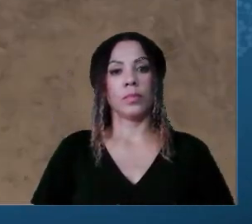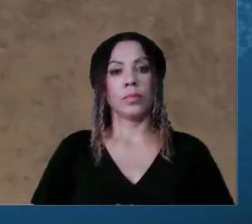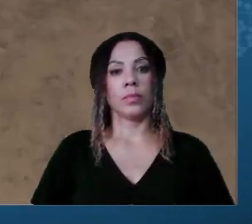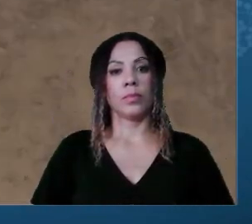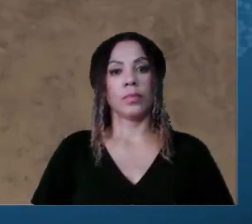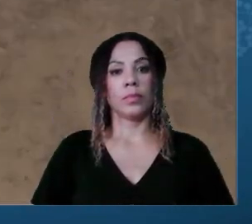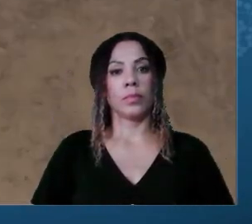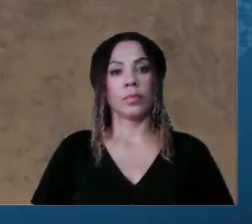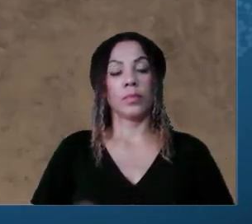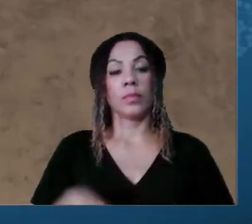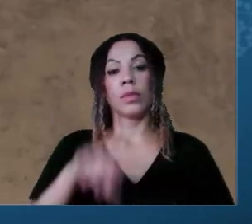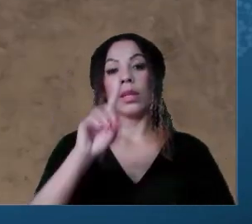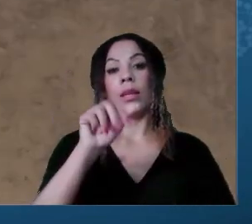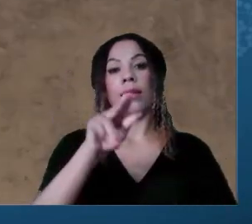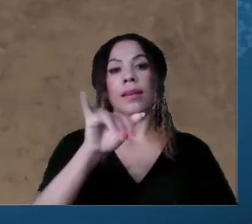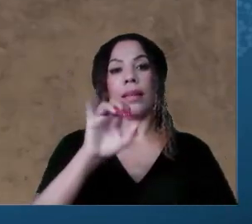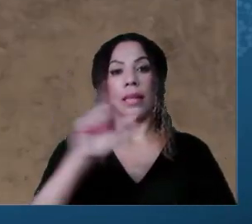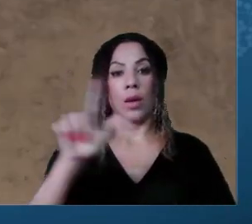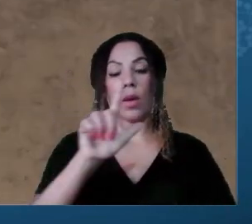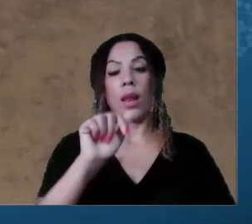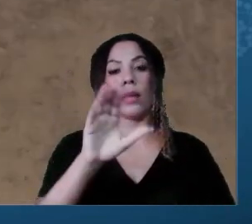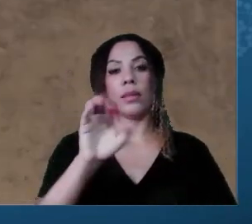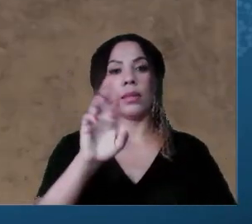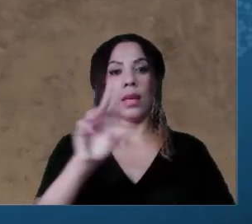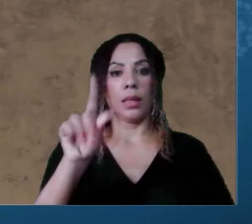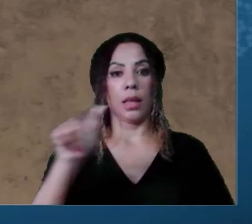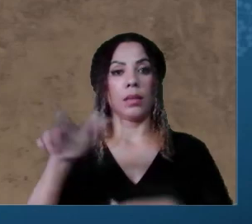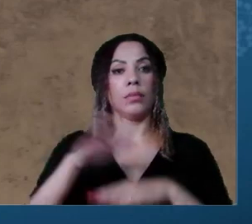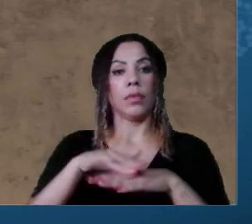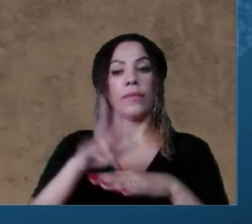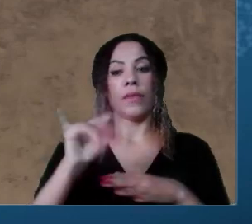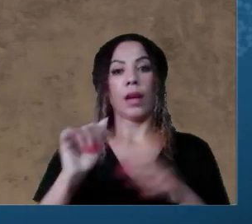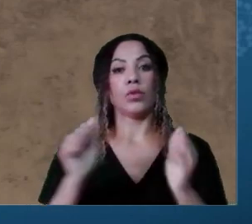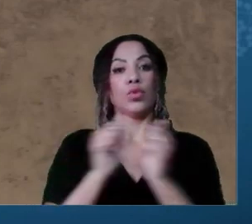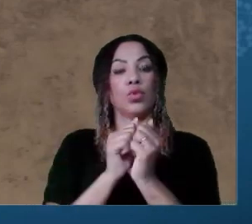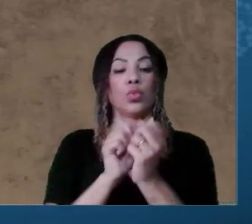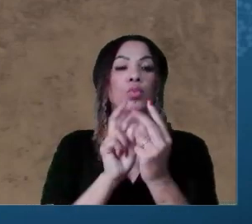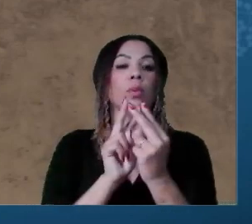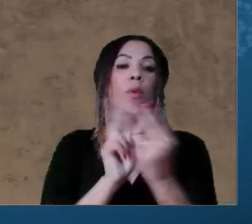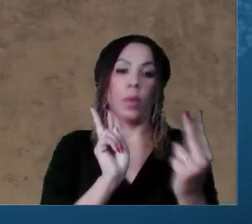E Daniel Lacerda, que vai ficar com a gente aqui de forma online.